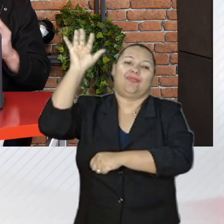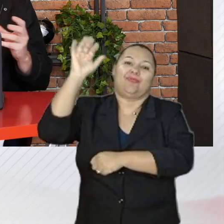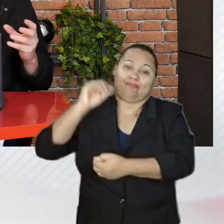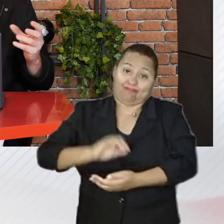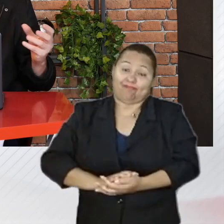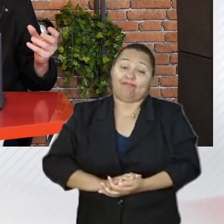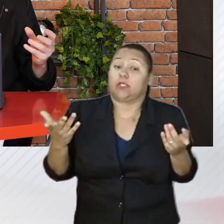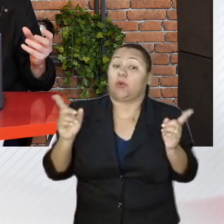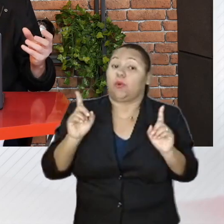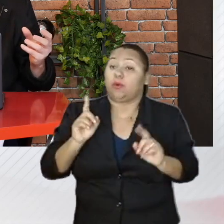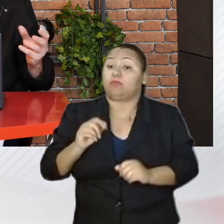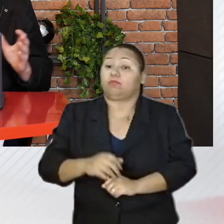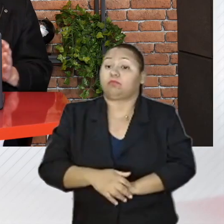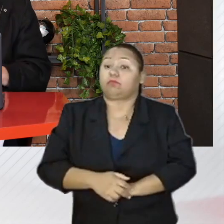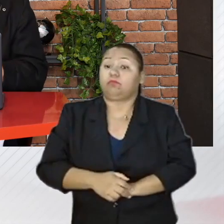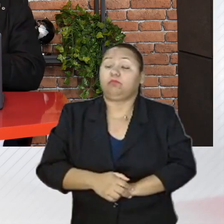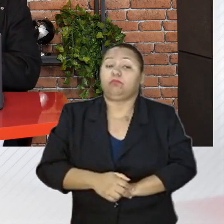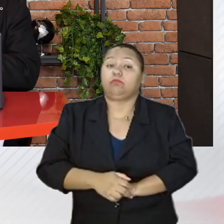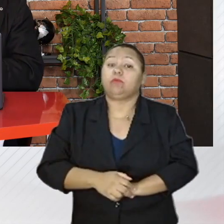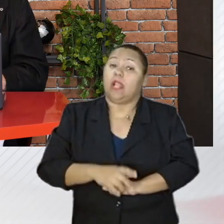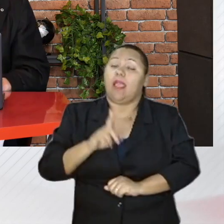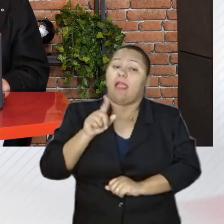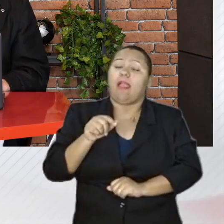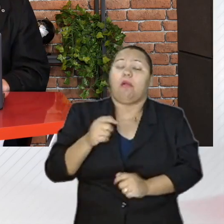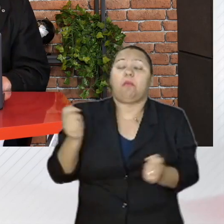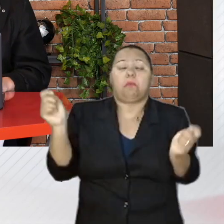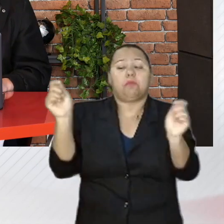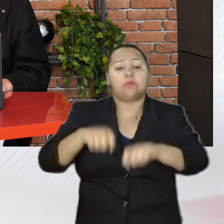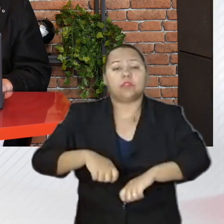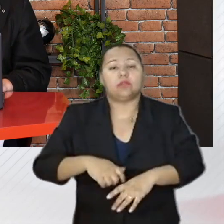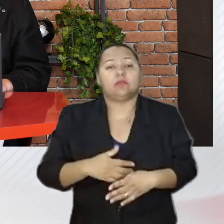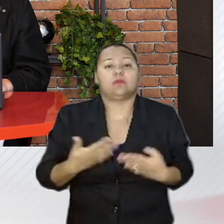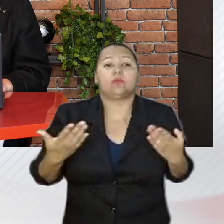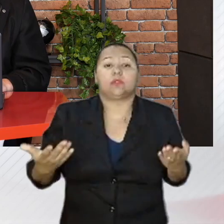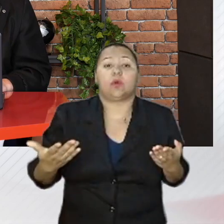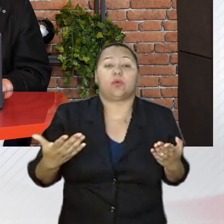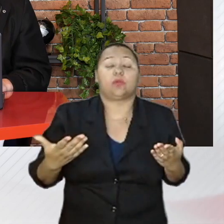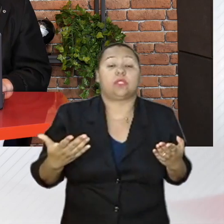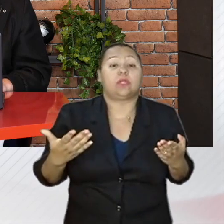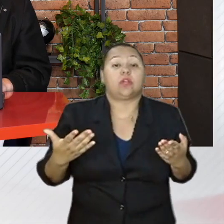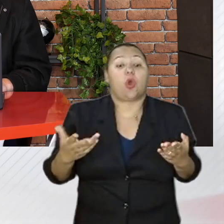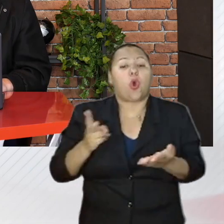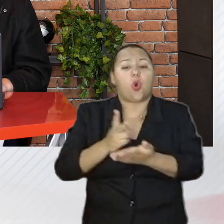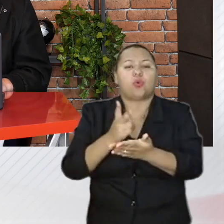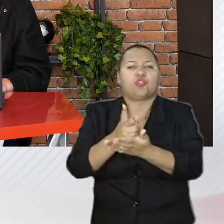reparar já uma distorção que existe e não deixar que essa distorção ela continue